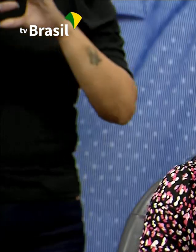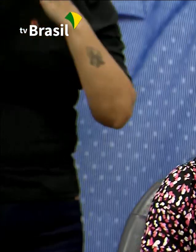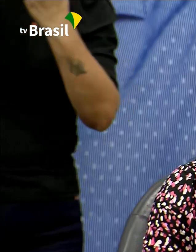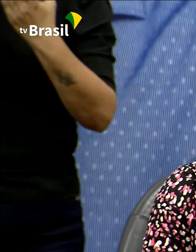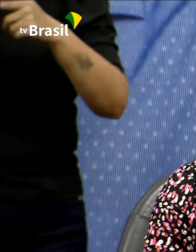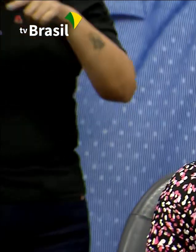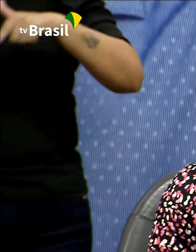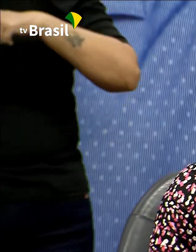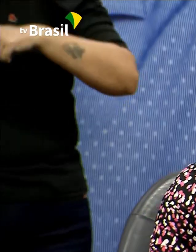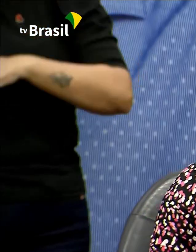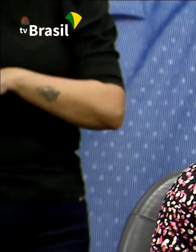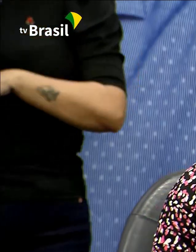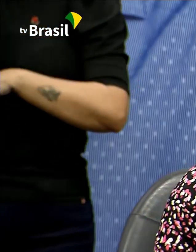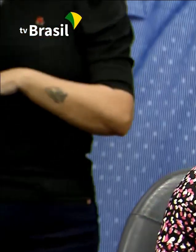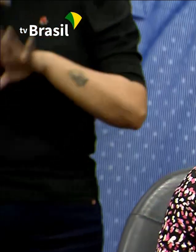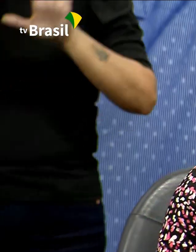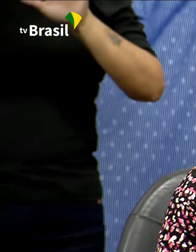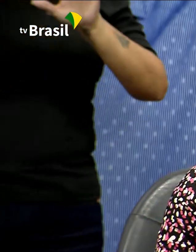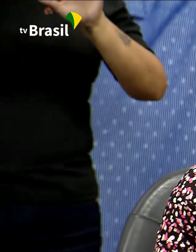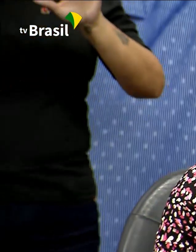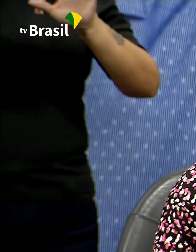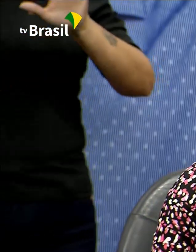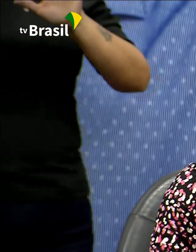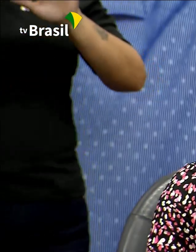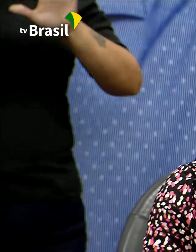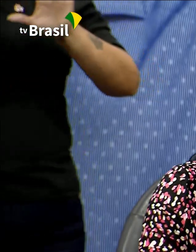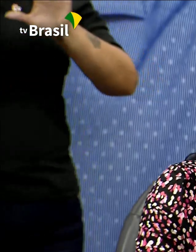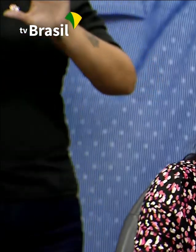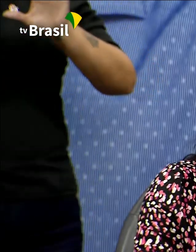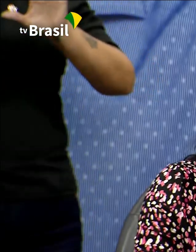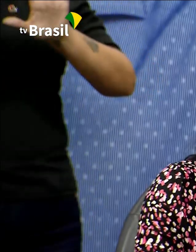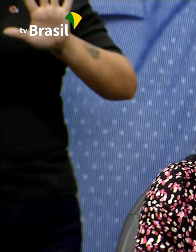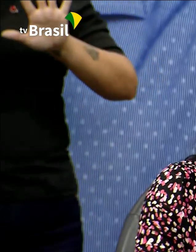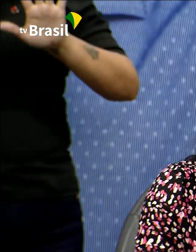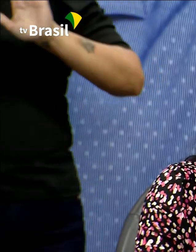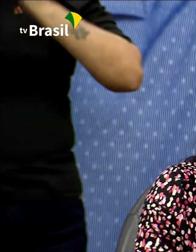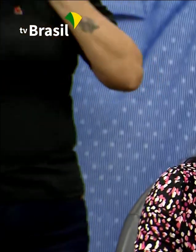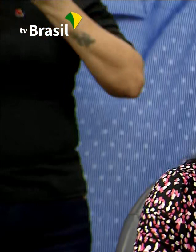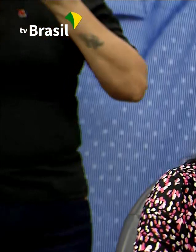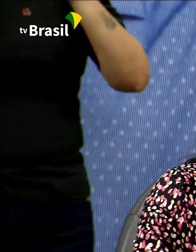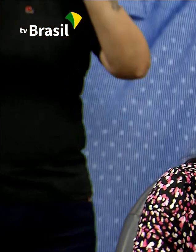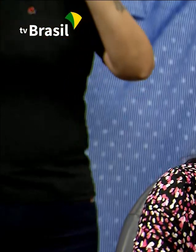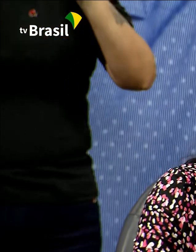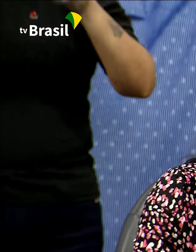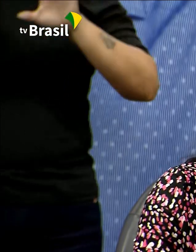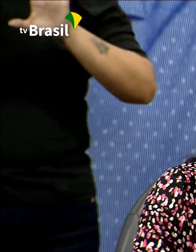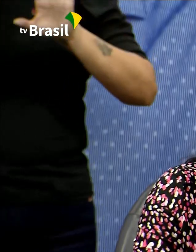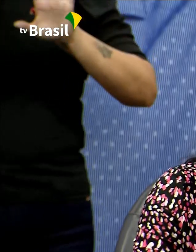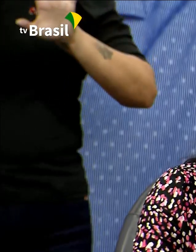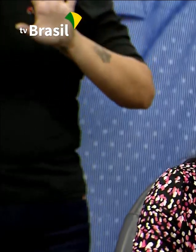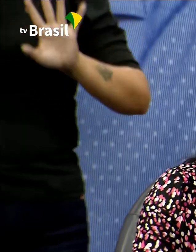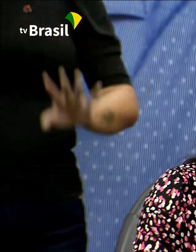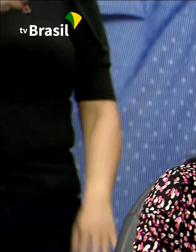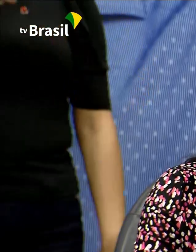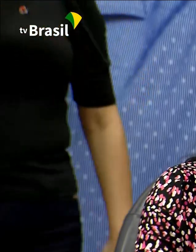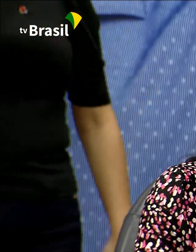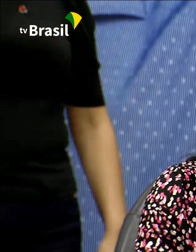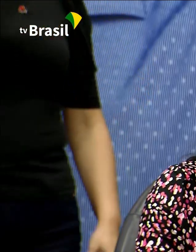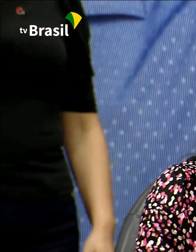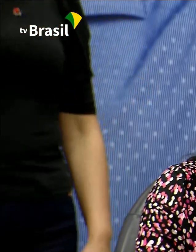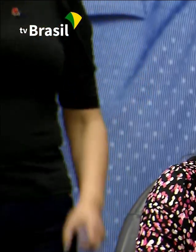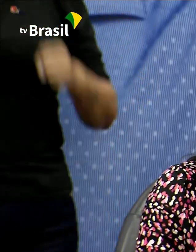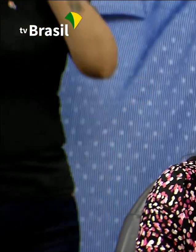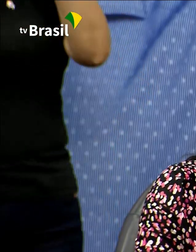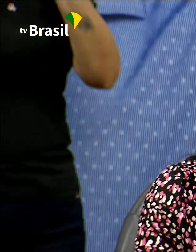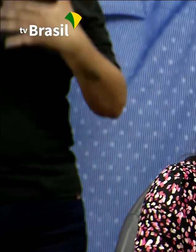e apresentou uma resolução, né, uma atualização da resolução que trata sobre essa questão, a resolução 709, que dispõe